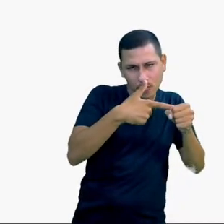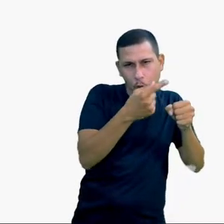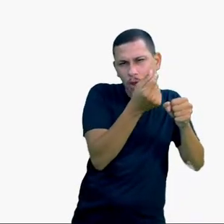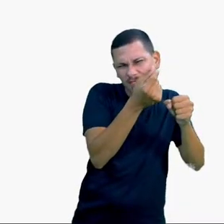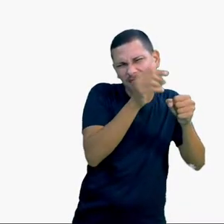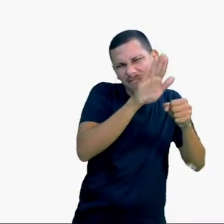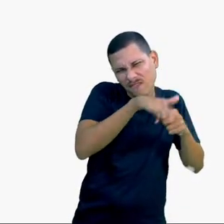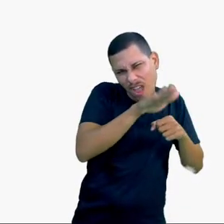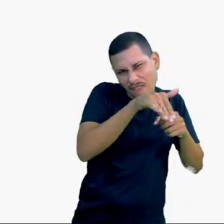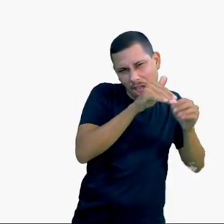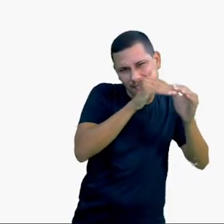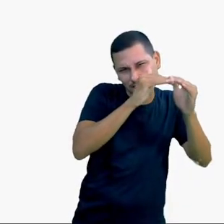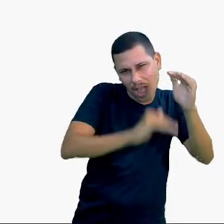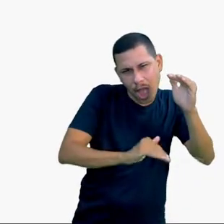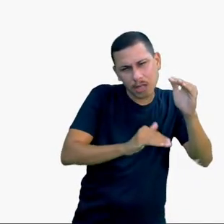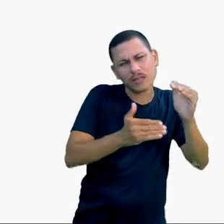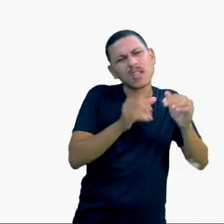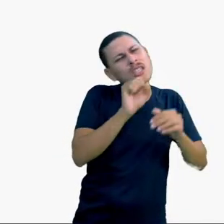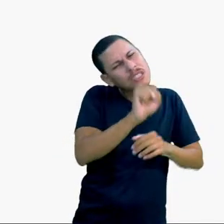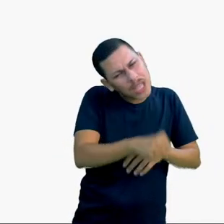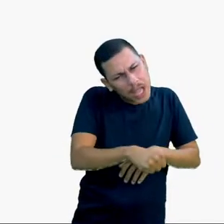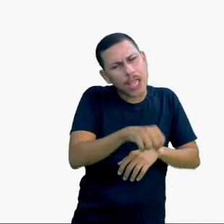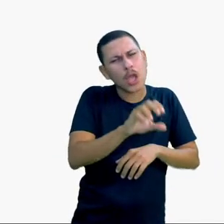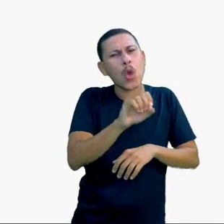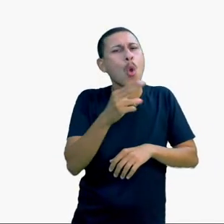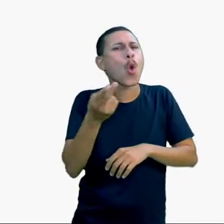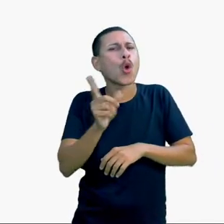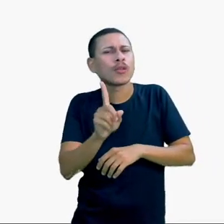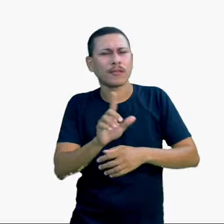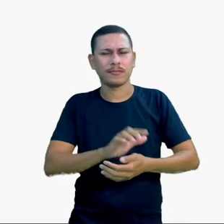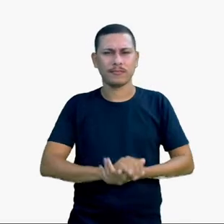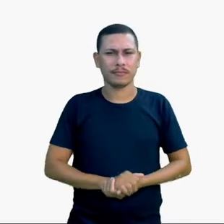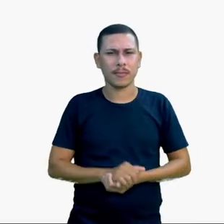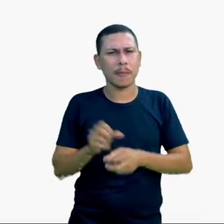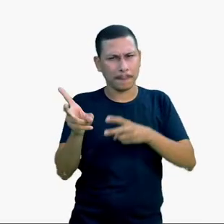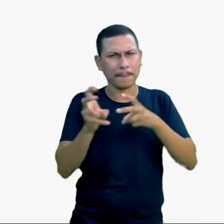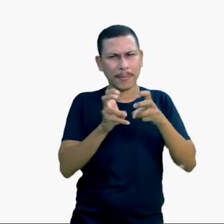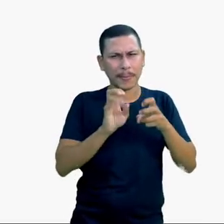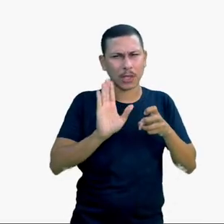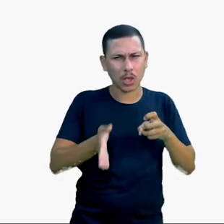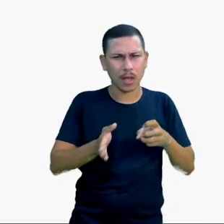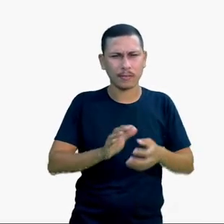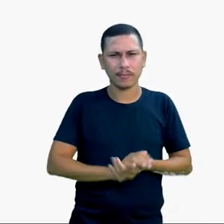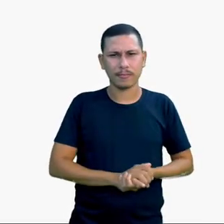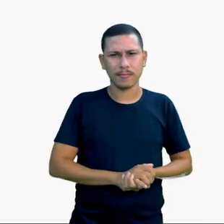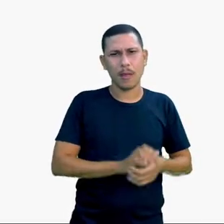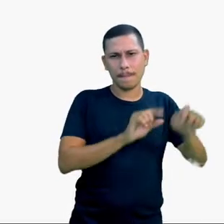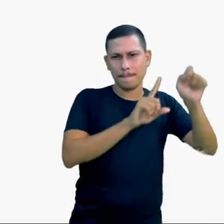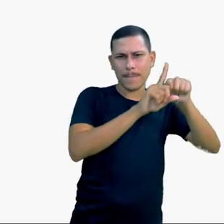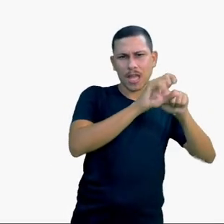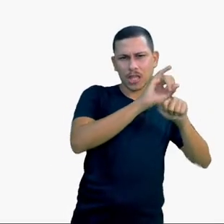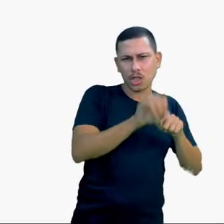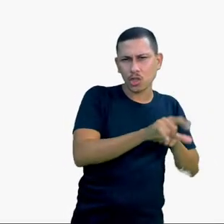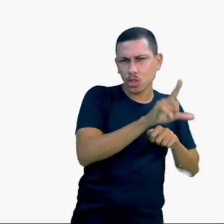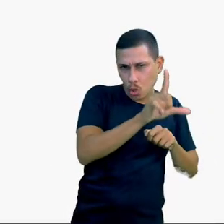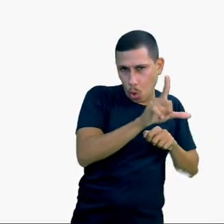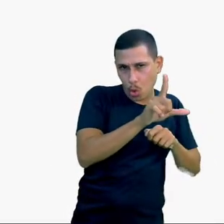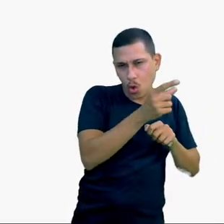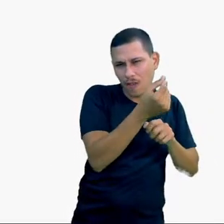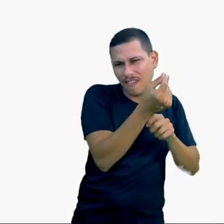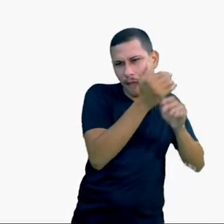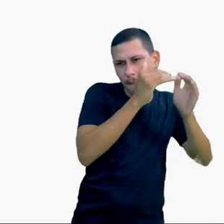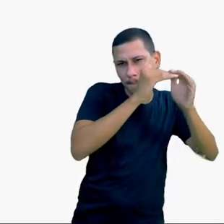preço? Sim ou não? Já viu? Foi o mês de julho onde os preços